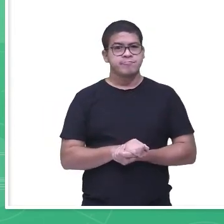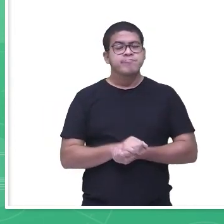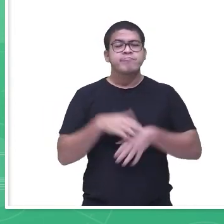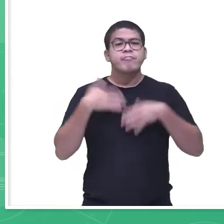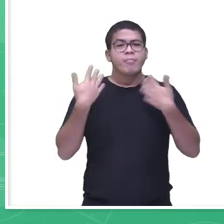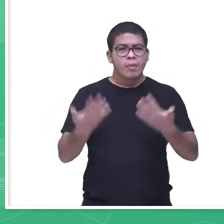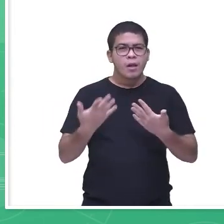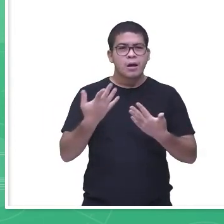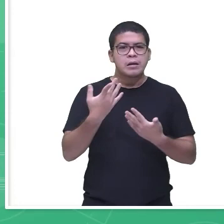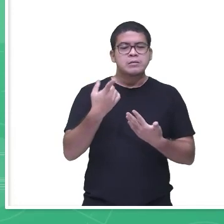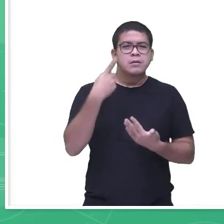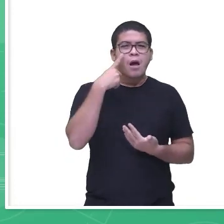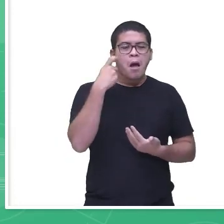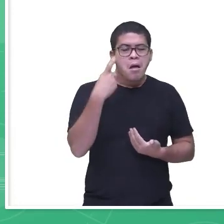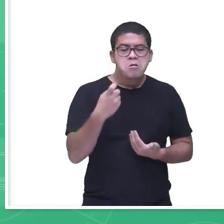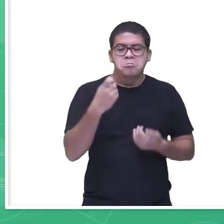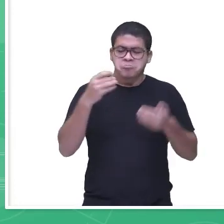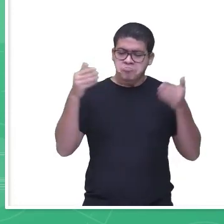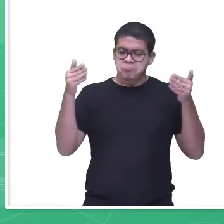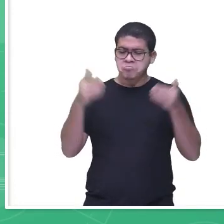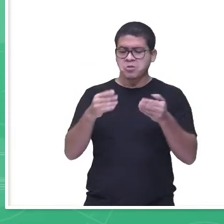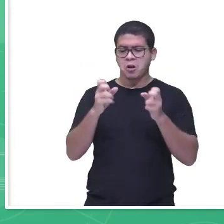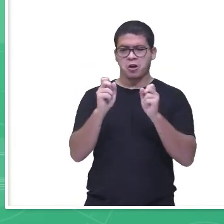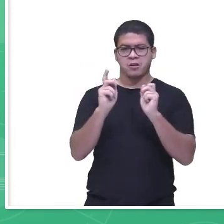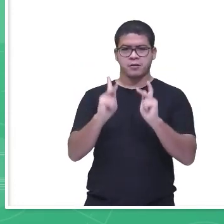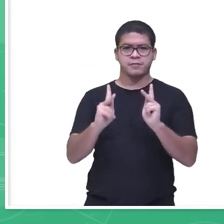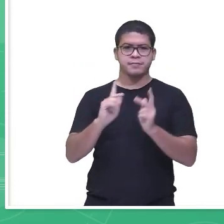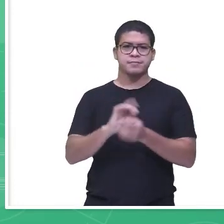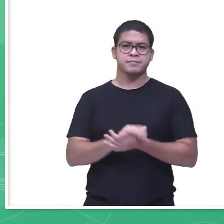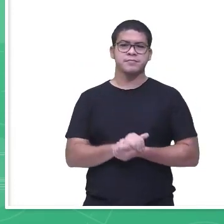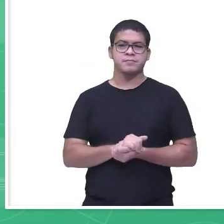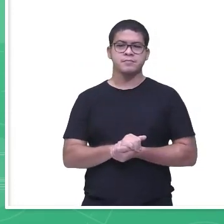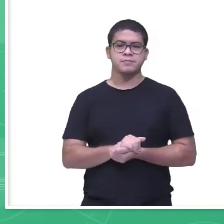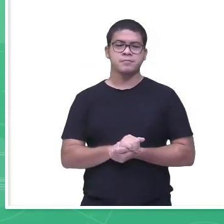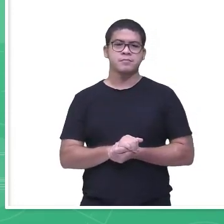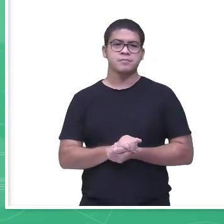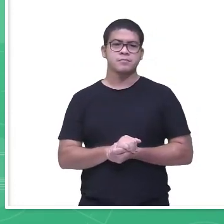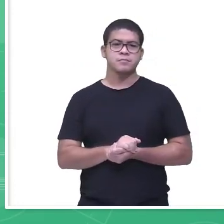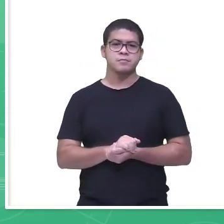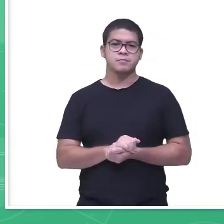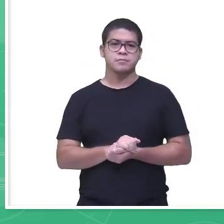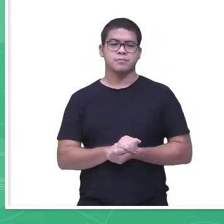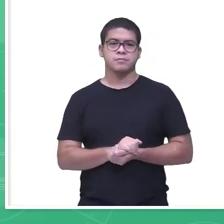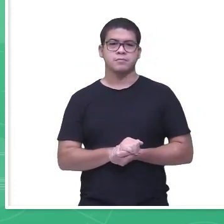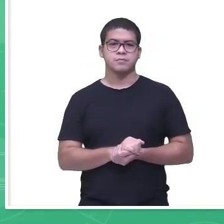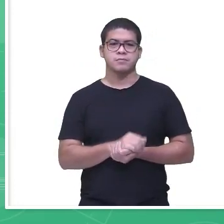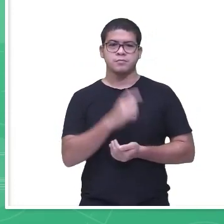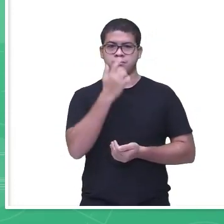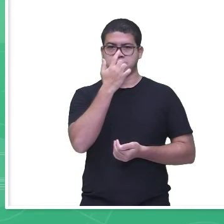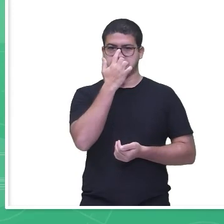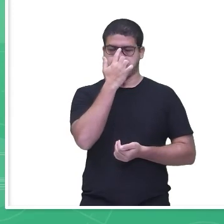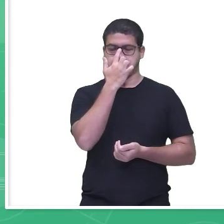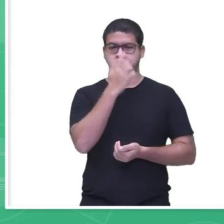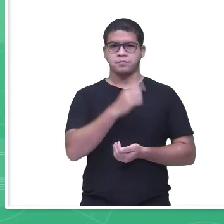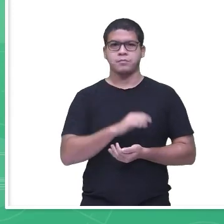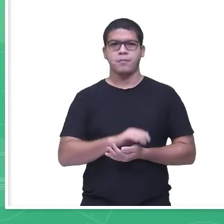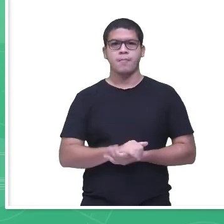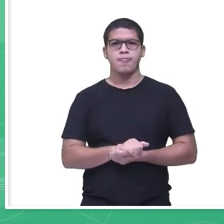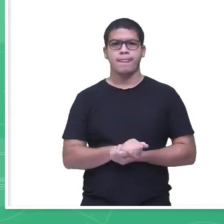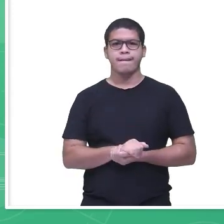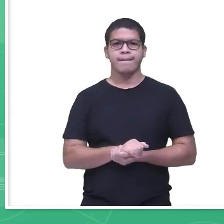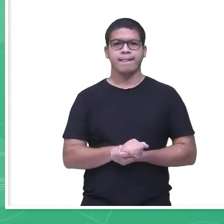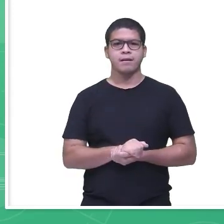estamos interessados desse jeito, então nós somos mais do método sofista e nós vamos continuar tendo uma sociedade muitas